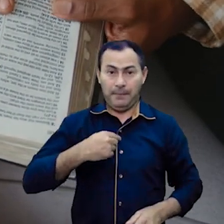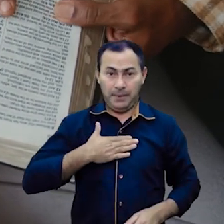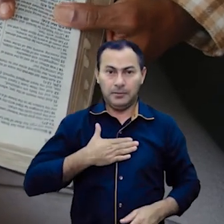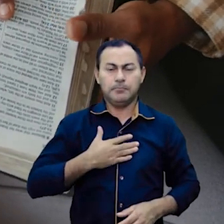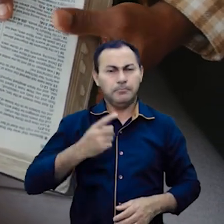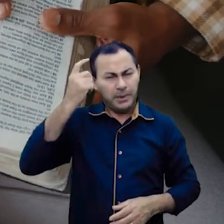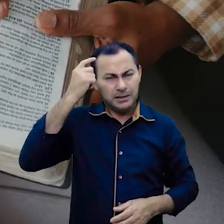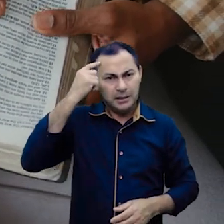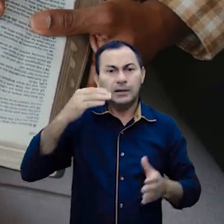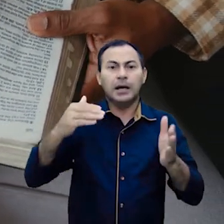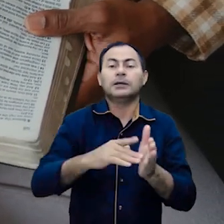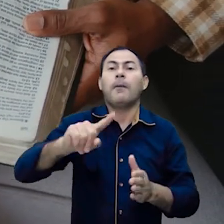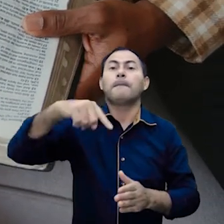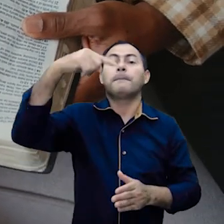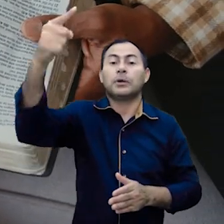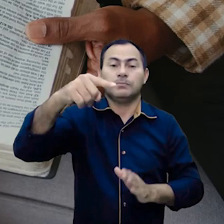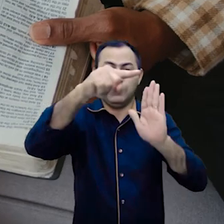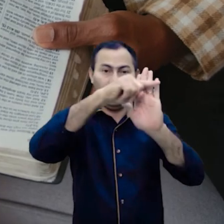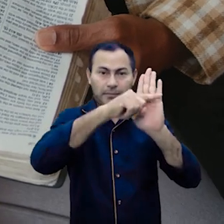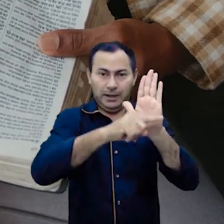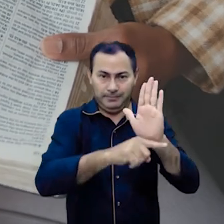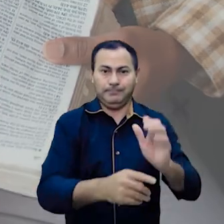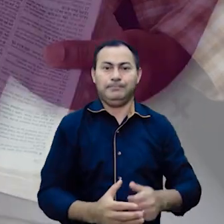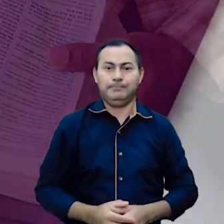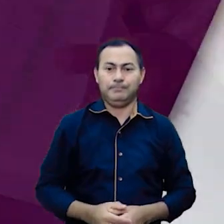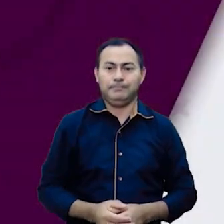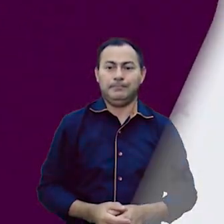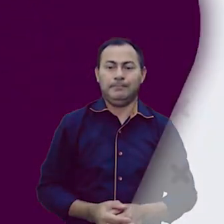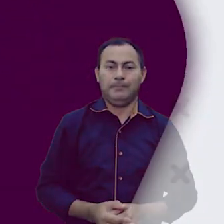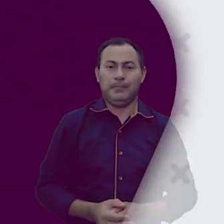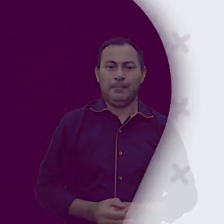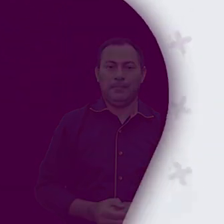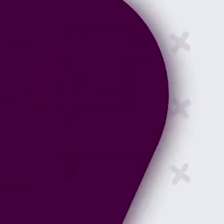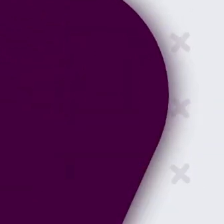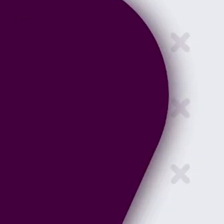para mim pensa nisso e até o nosso próximo programa